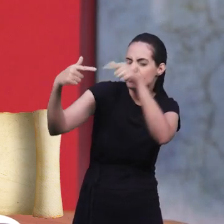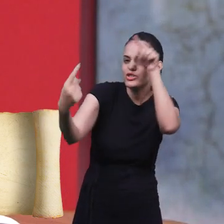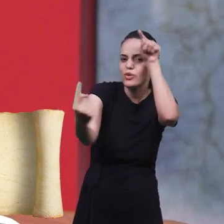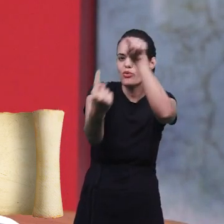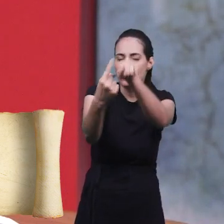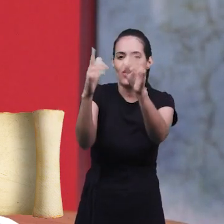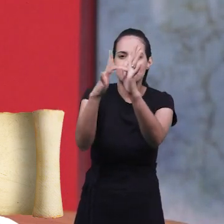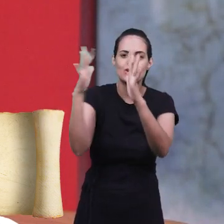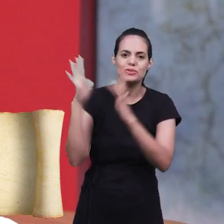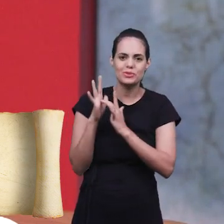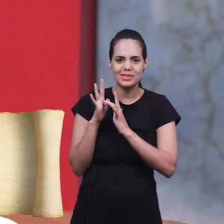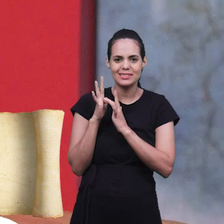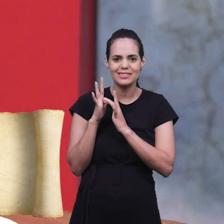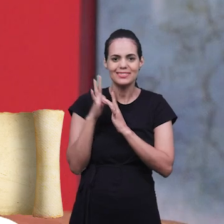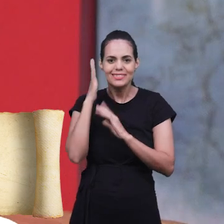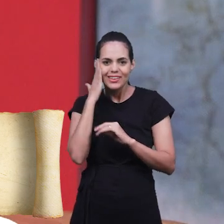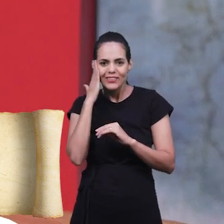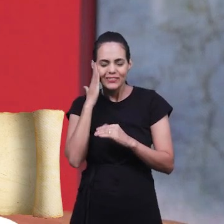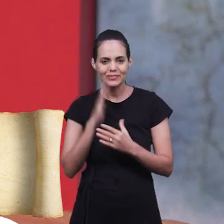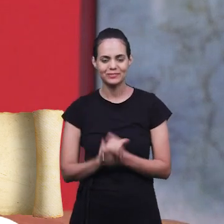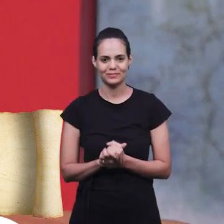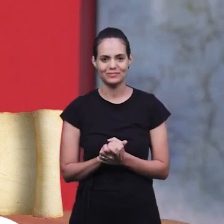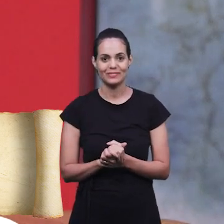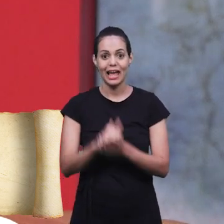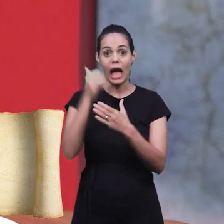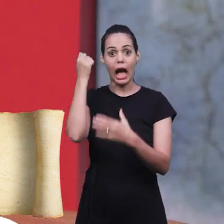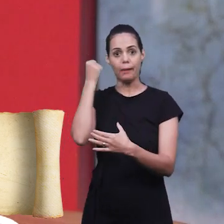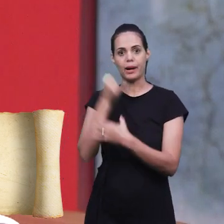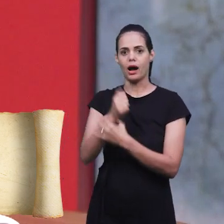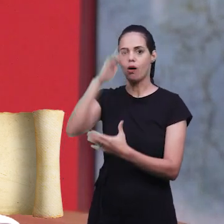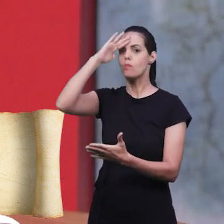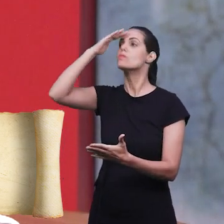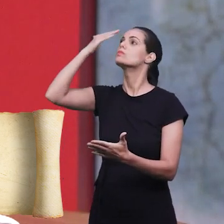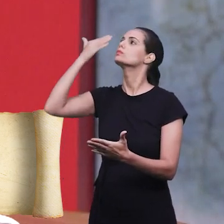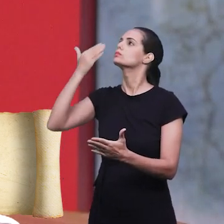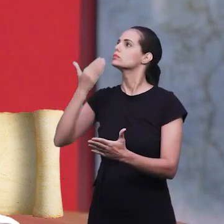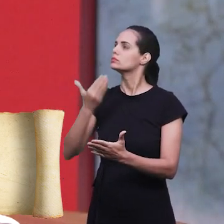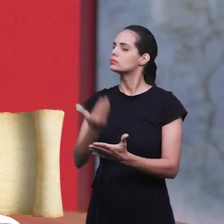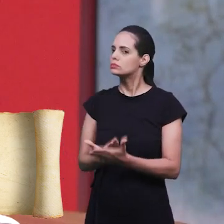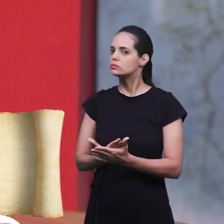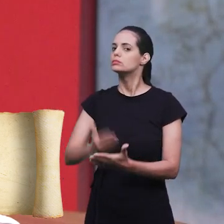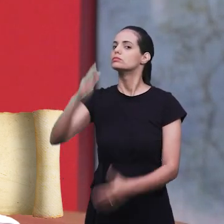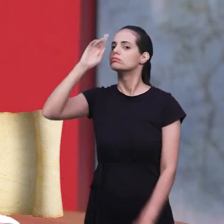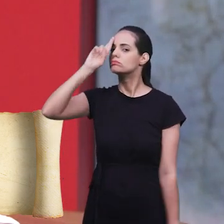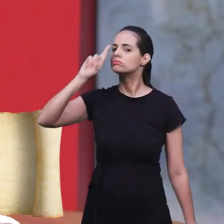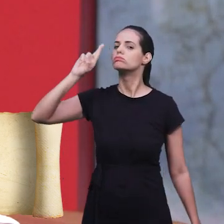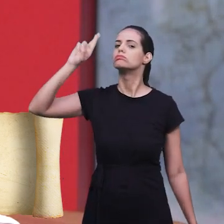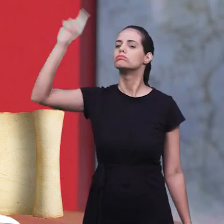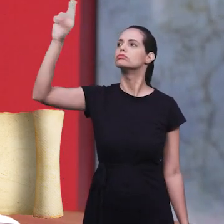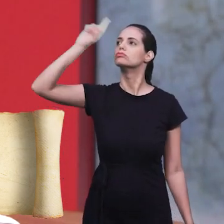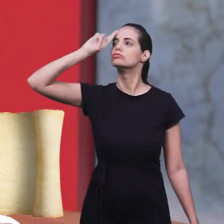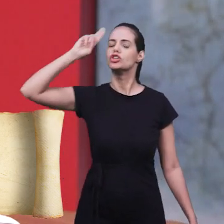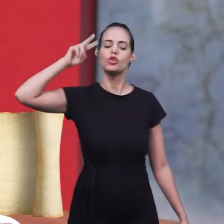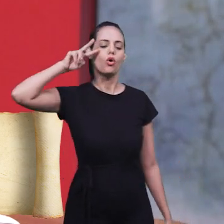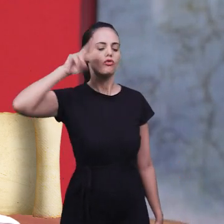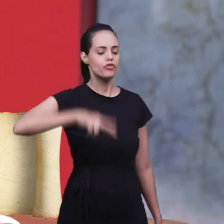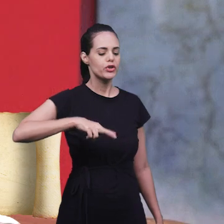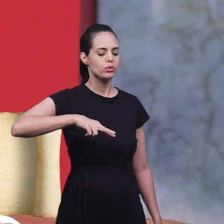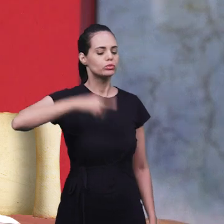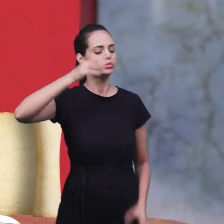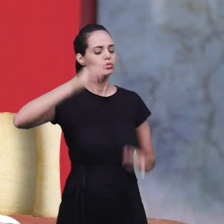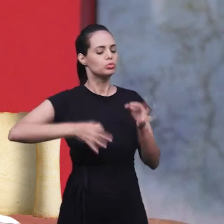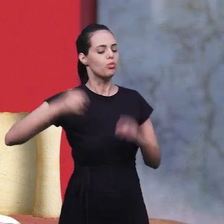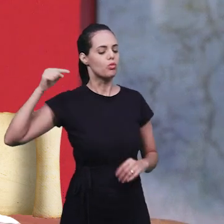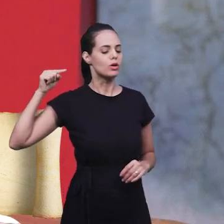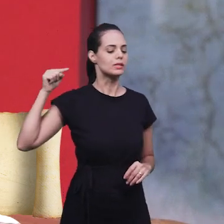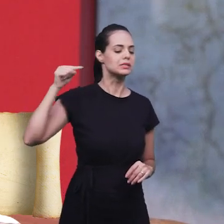que nós somos co-herdeiros com ele. Então Abraão, ele creu no Senhor e isso lhe